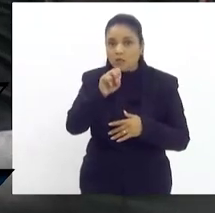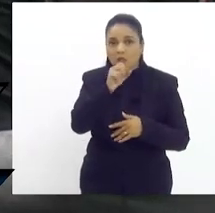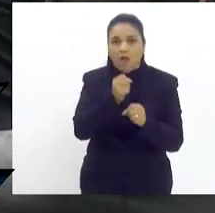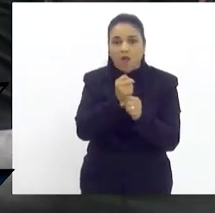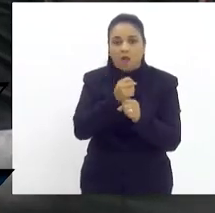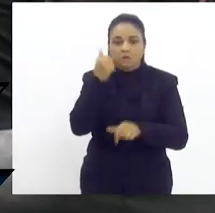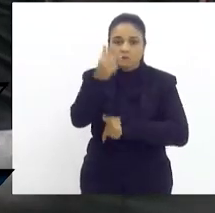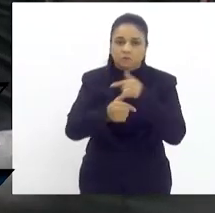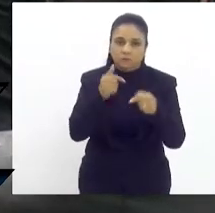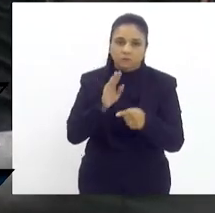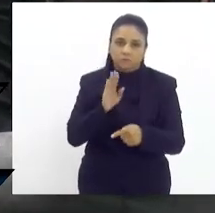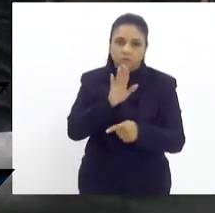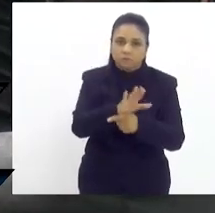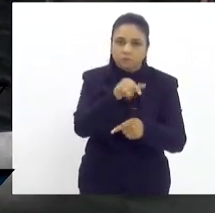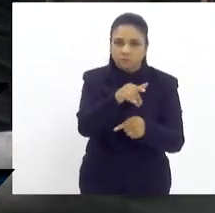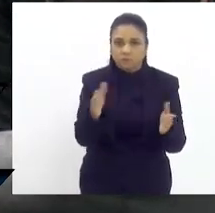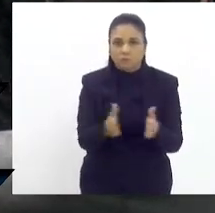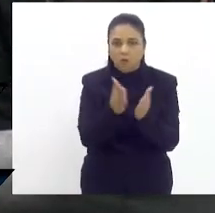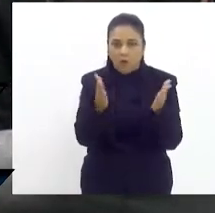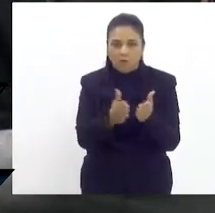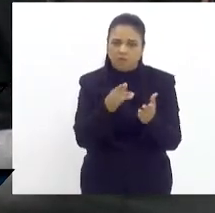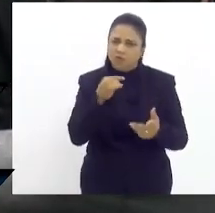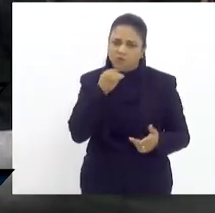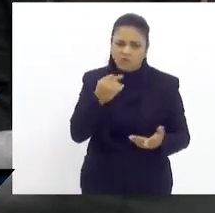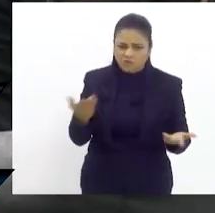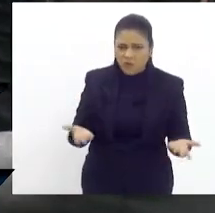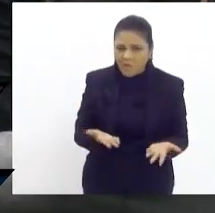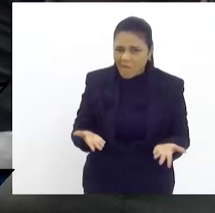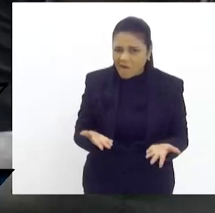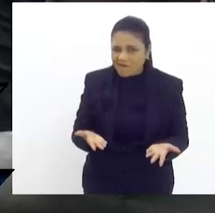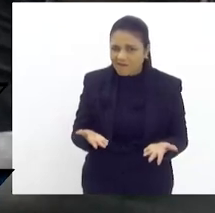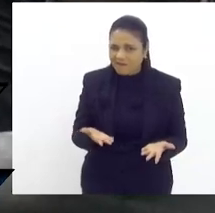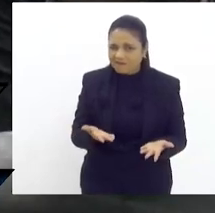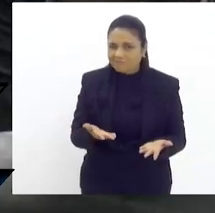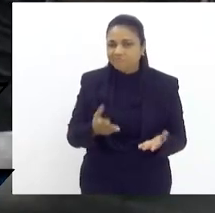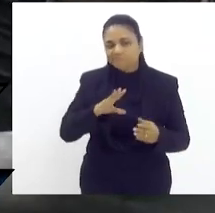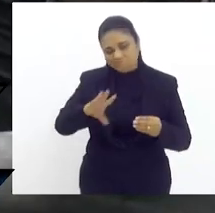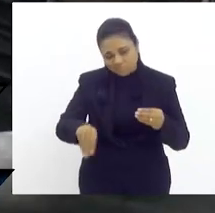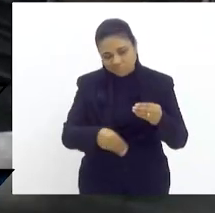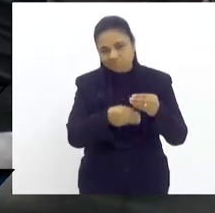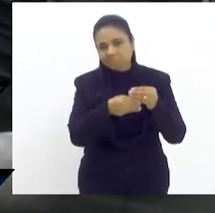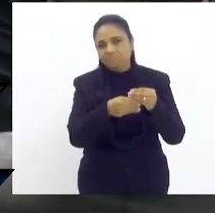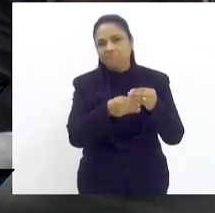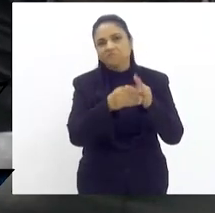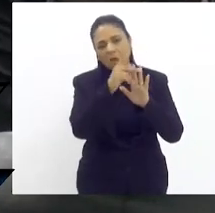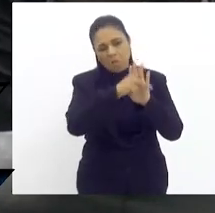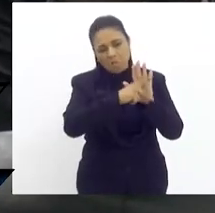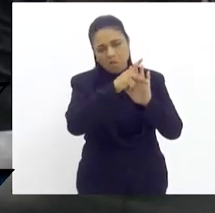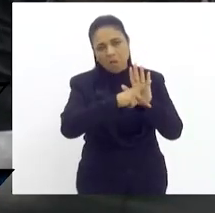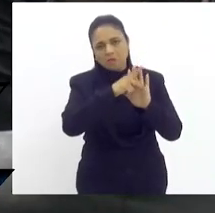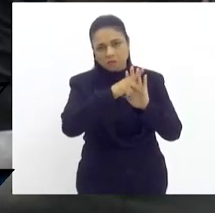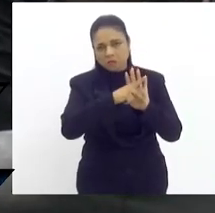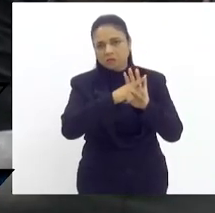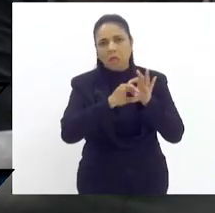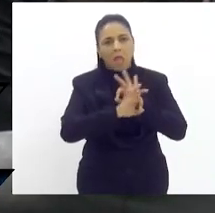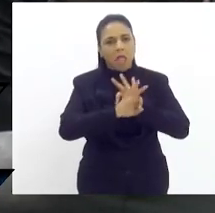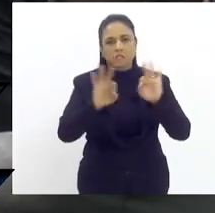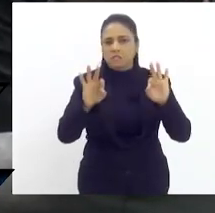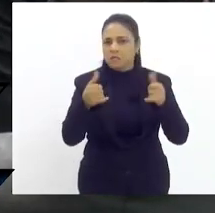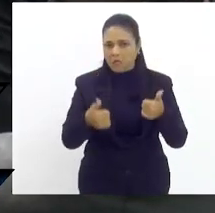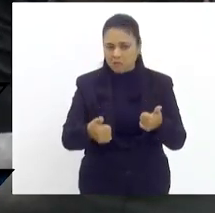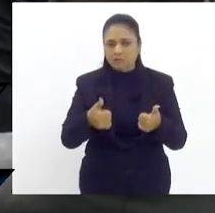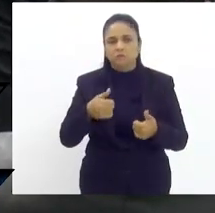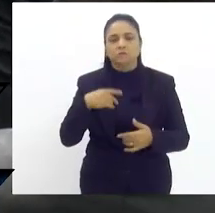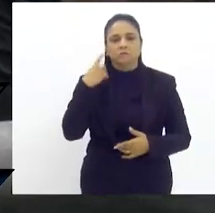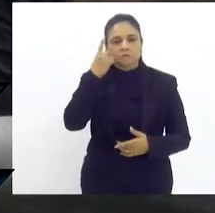essa dúvida então reitero que o projeto do deputajaria é excelente e mais